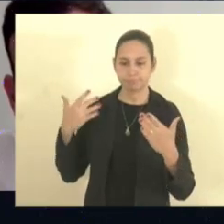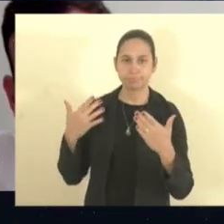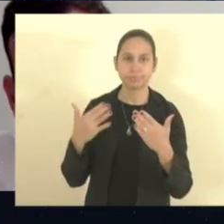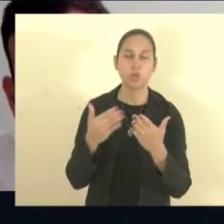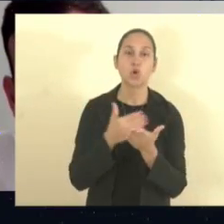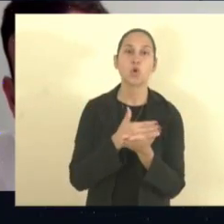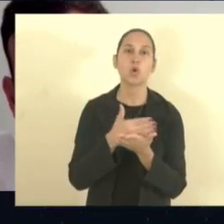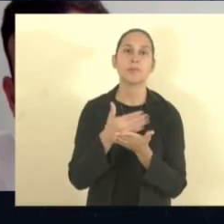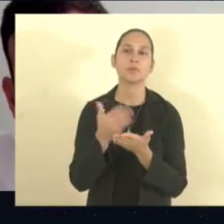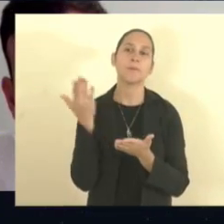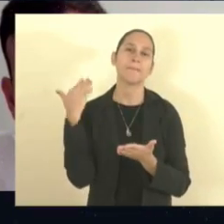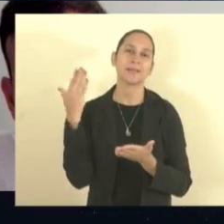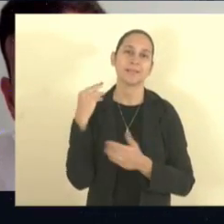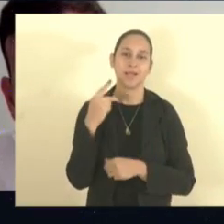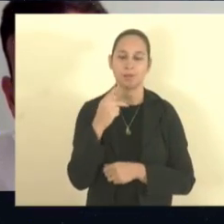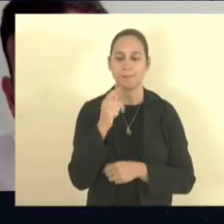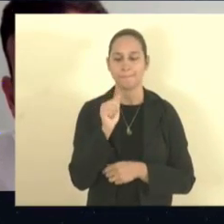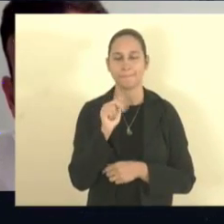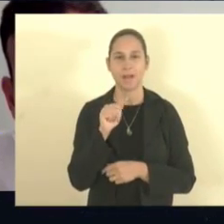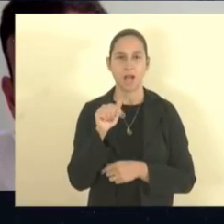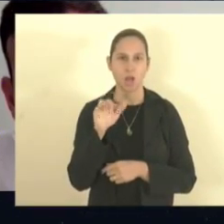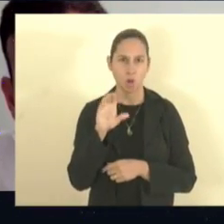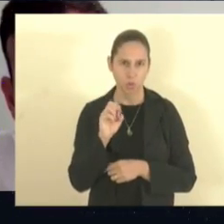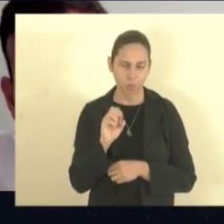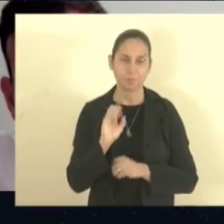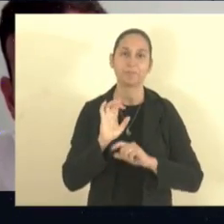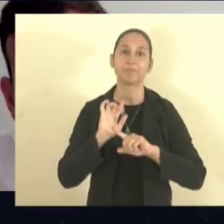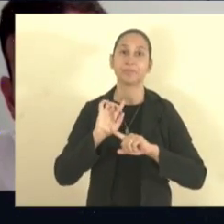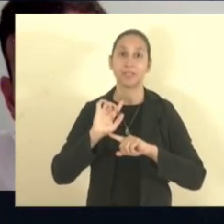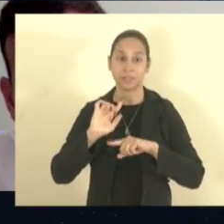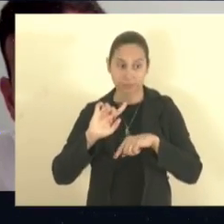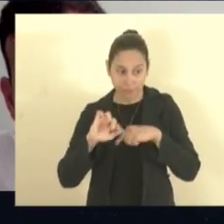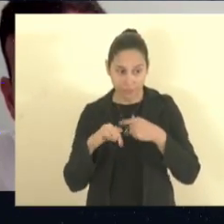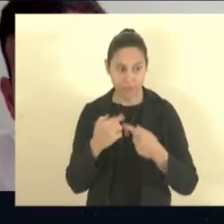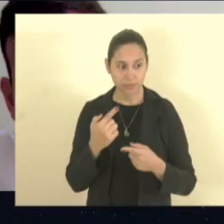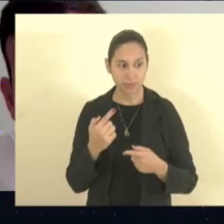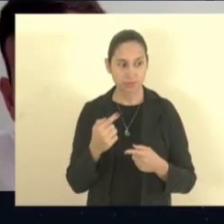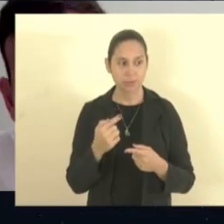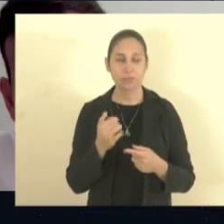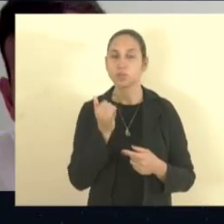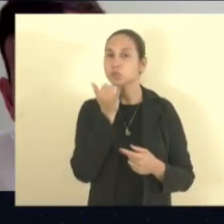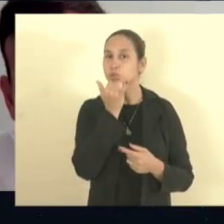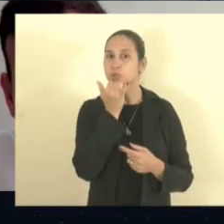que tanto é que a Ana Paula Arósio depois, ela foi convidada,